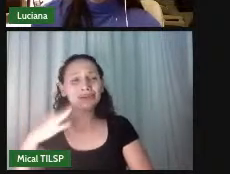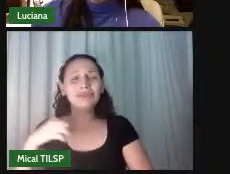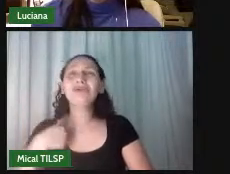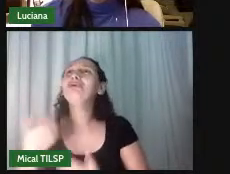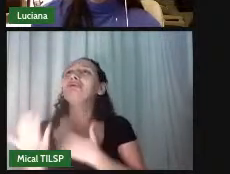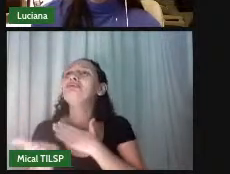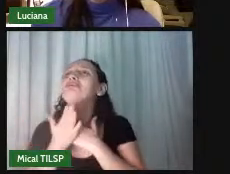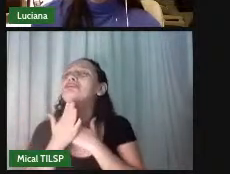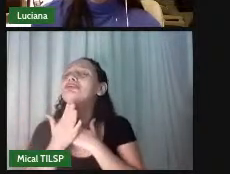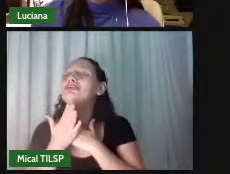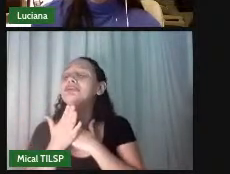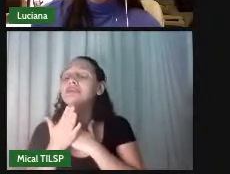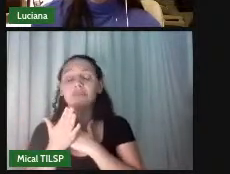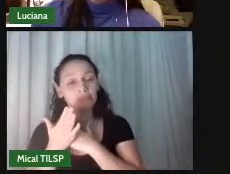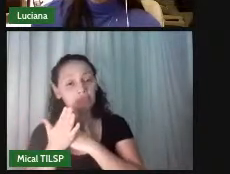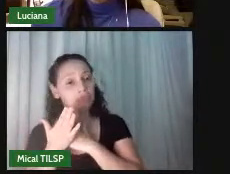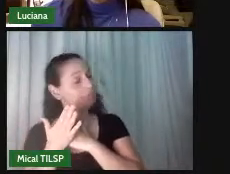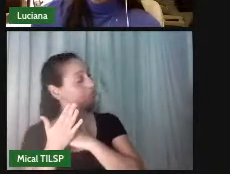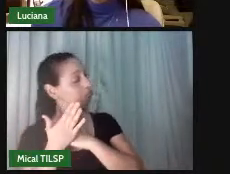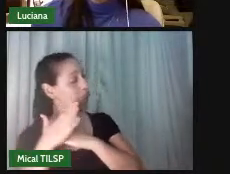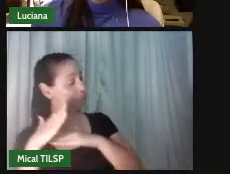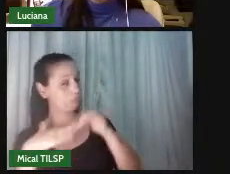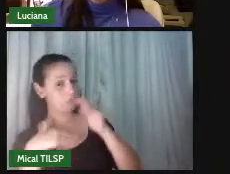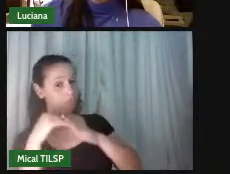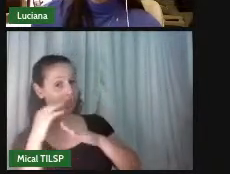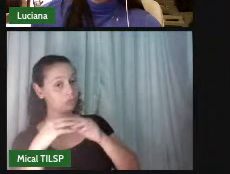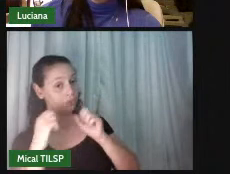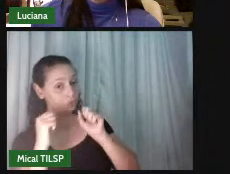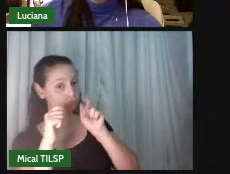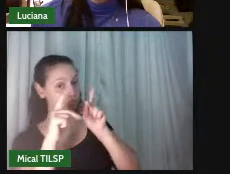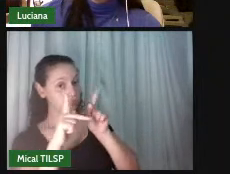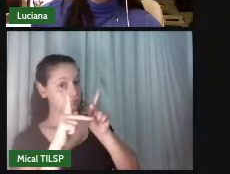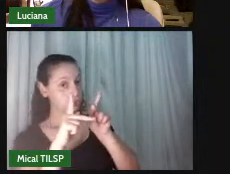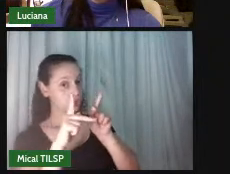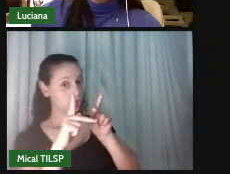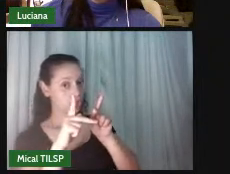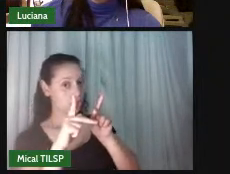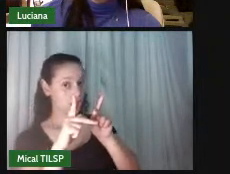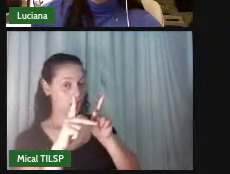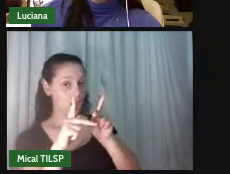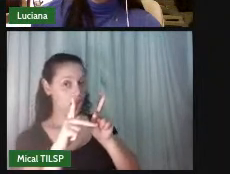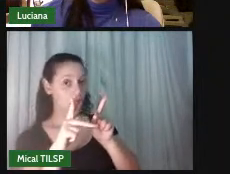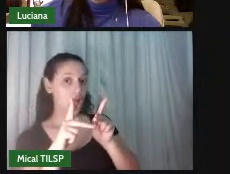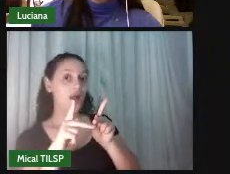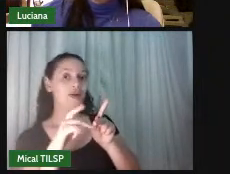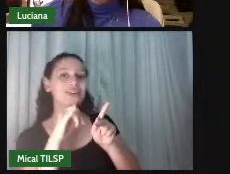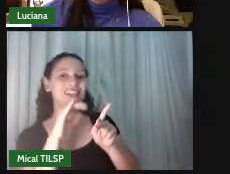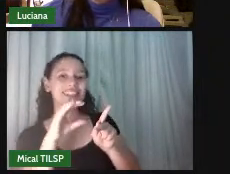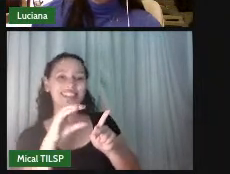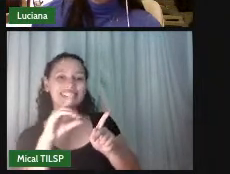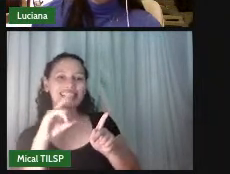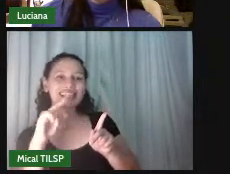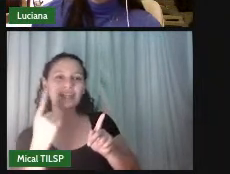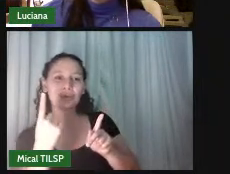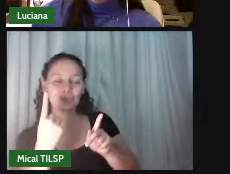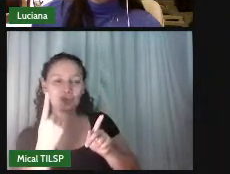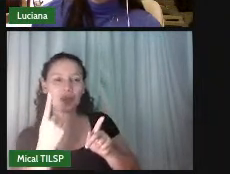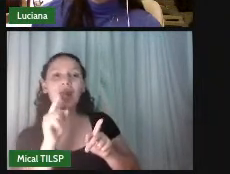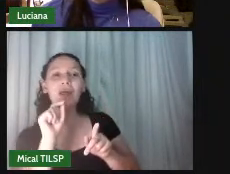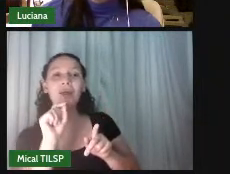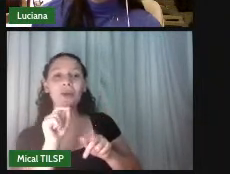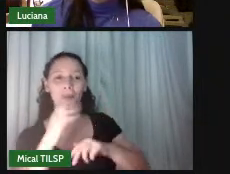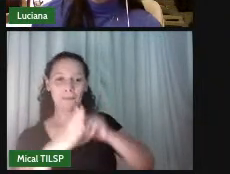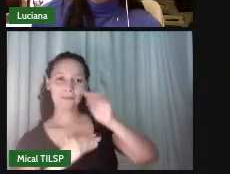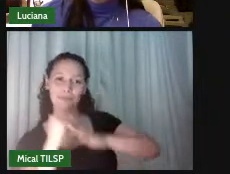aqui. Tudo bem. Profissional número um, tá? Que a gente vai chamar aqui, só para exemplificar para vocês, tá? De CD1, tá?